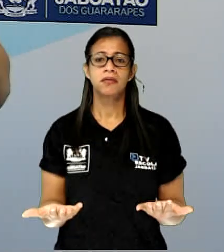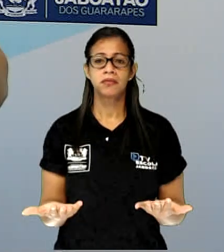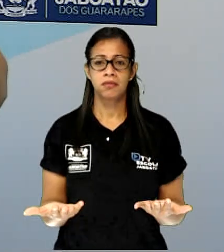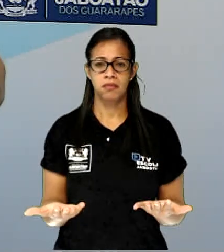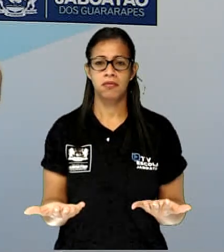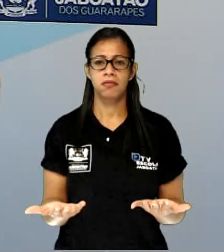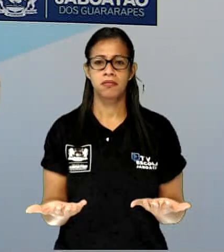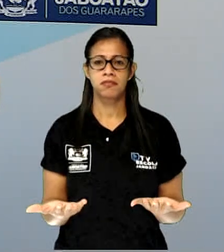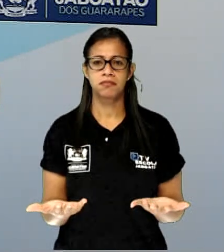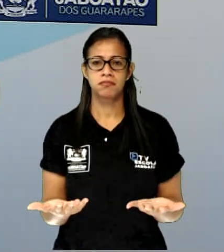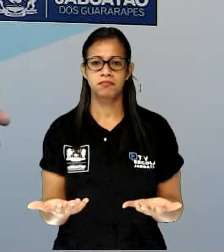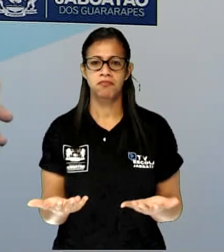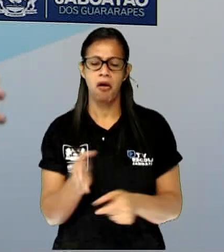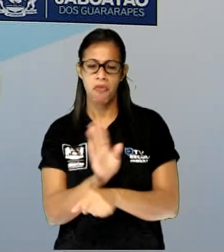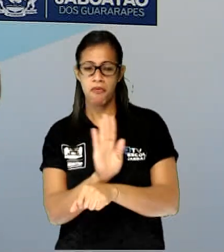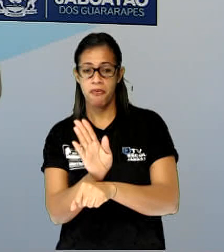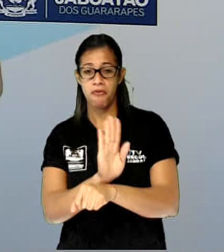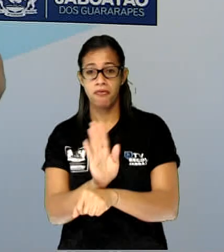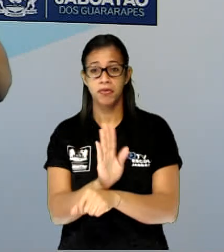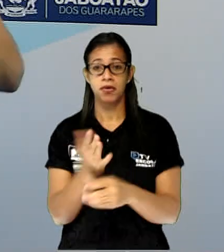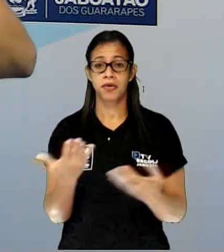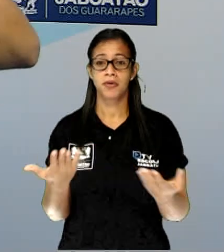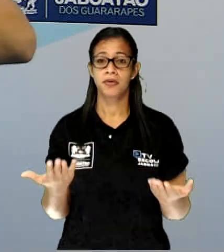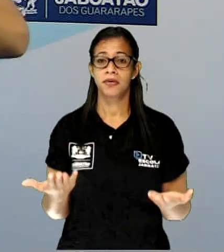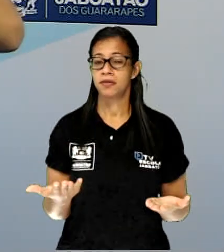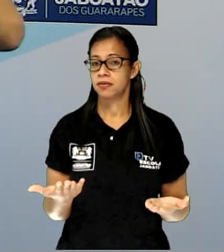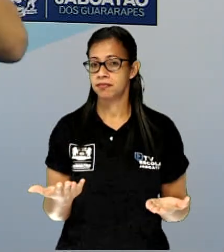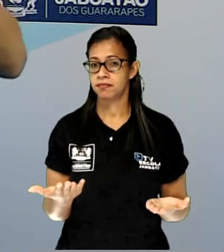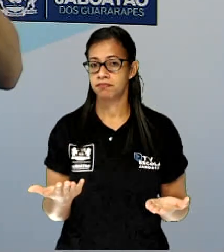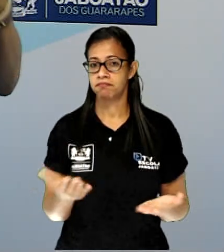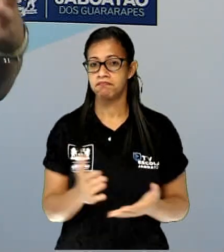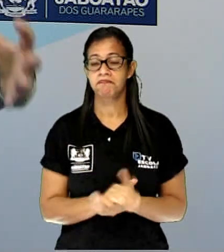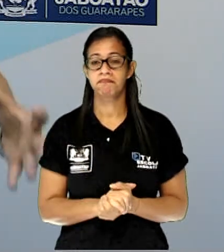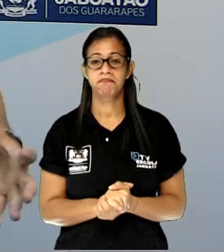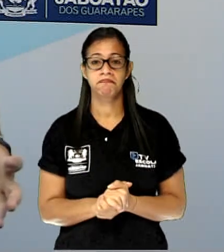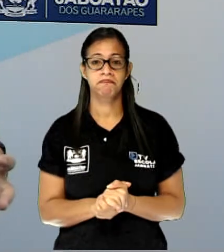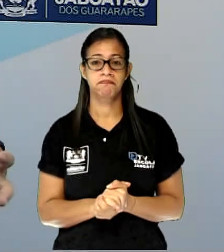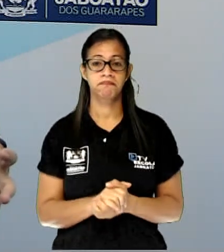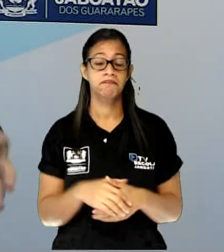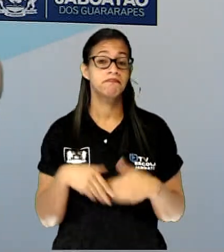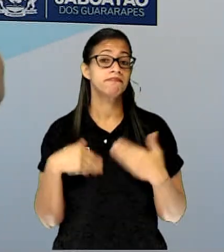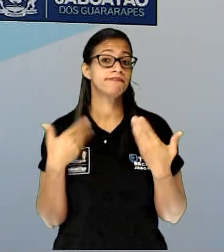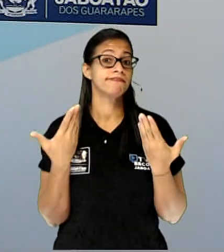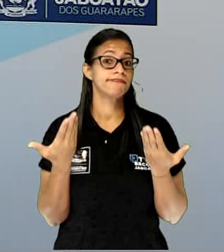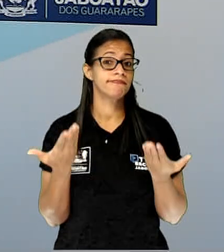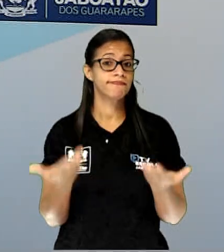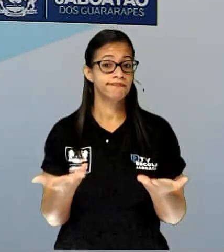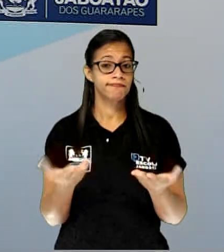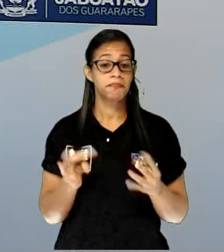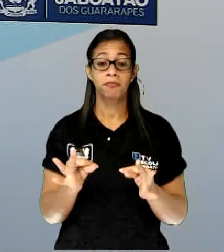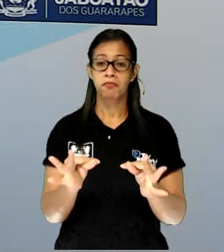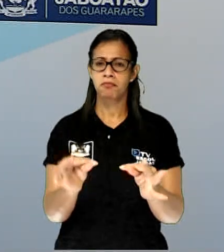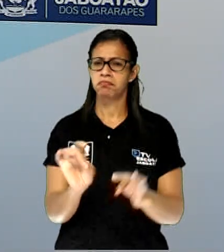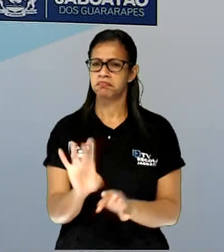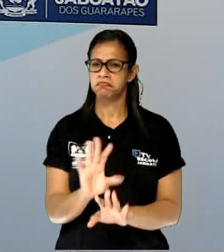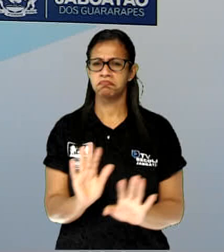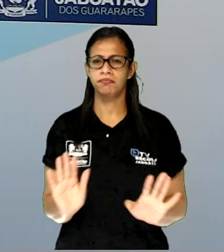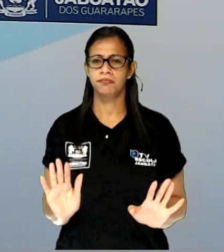de ação dos filmes, né? A ficção científica. Será que tecnologia é só